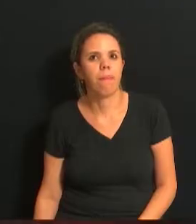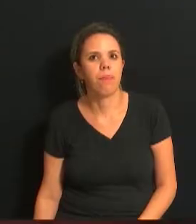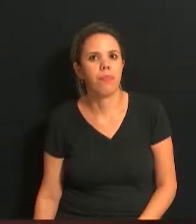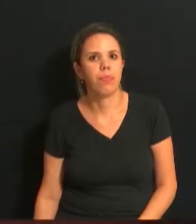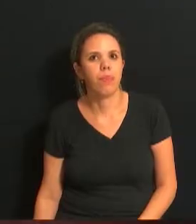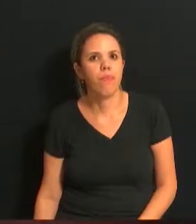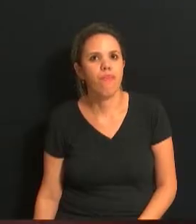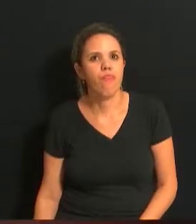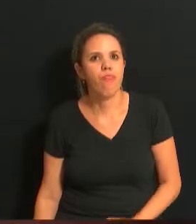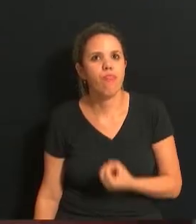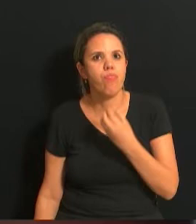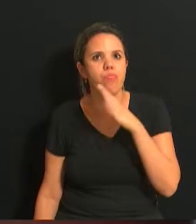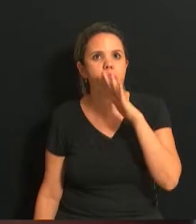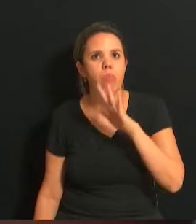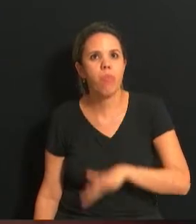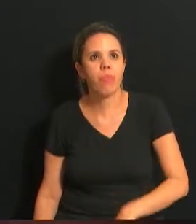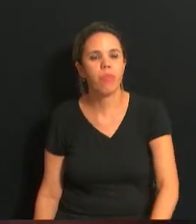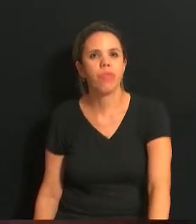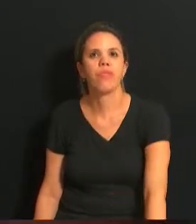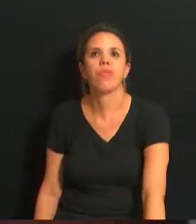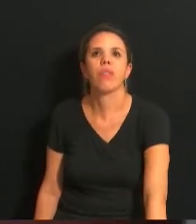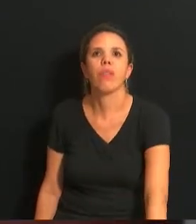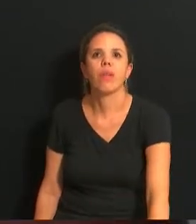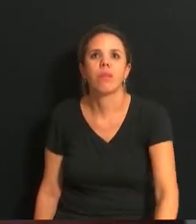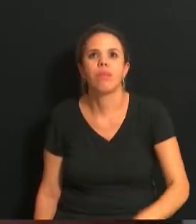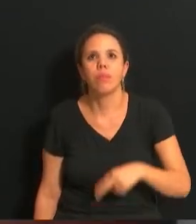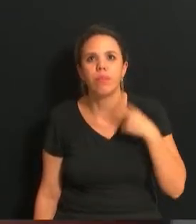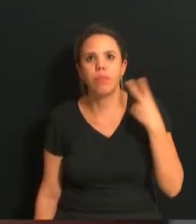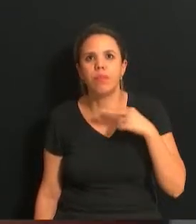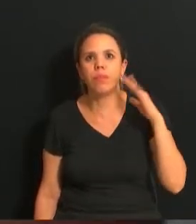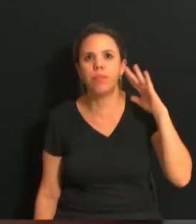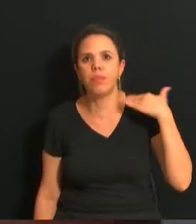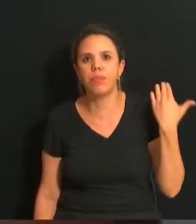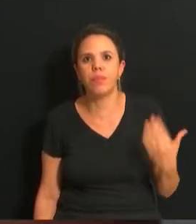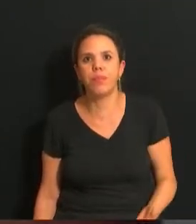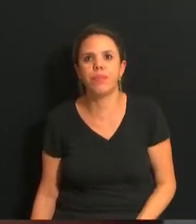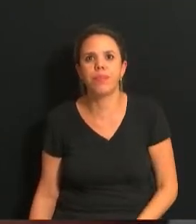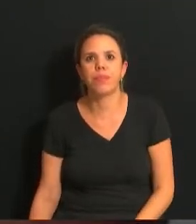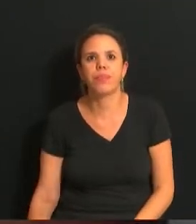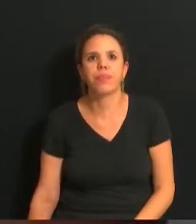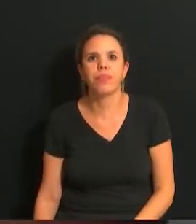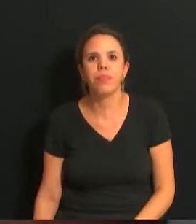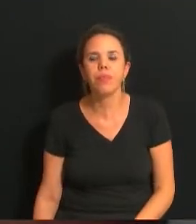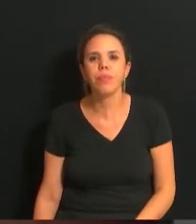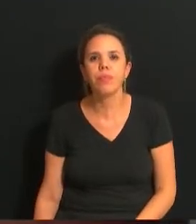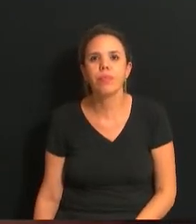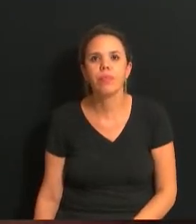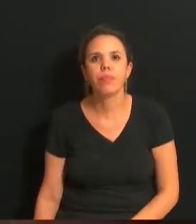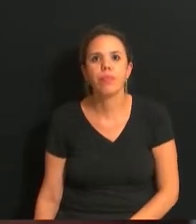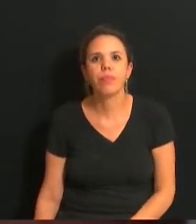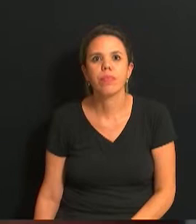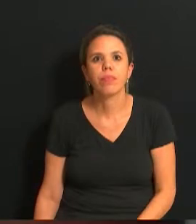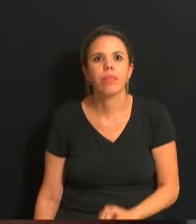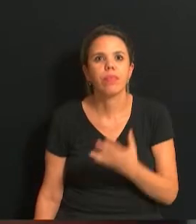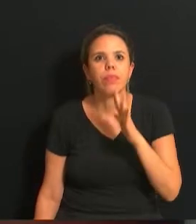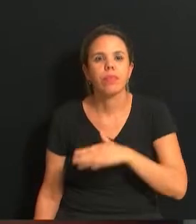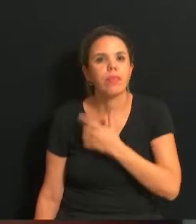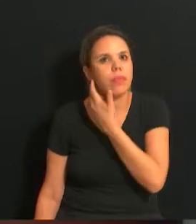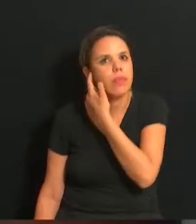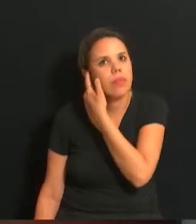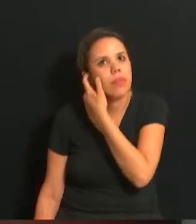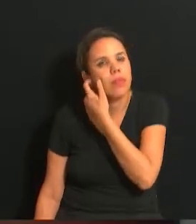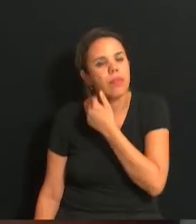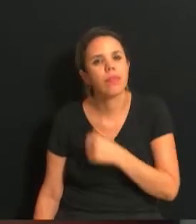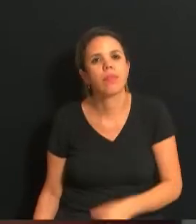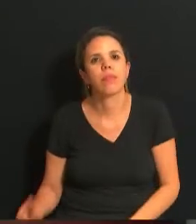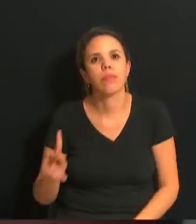Bom, boa tarde, vereadora Mariana Conte. Boa tarde ao Henrique,